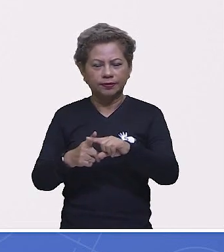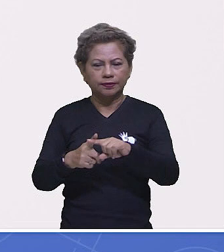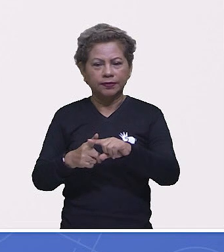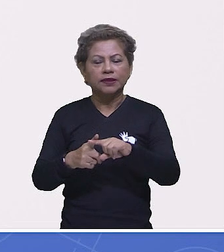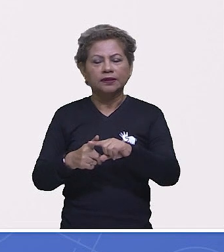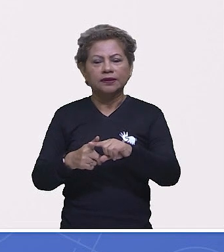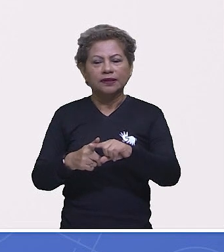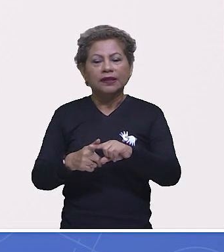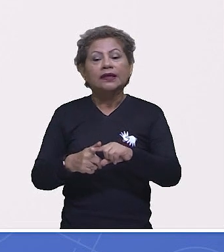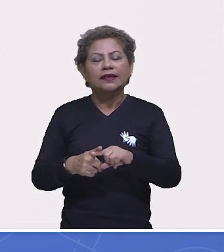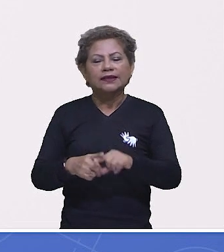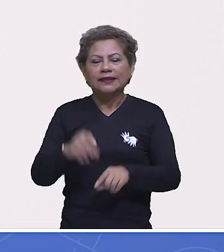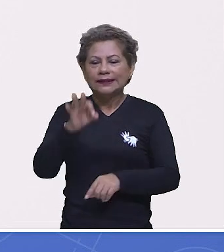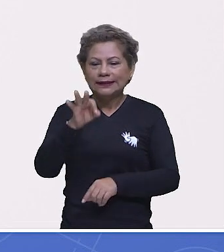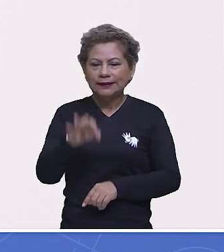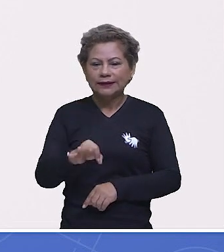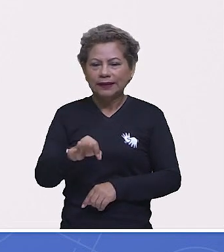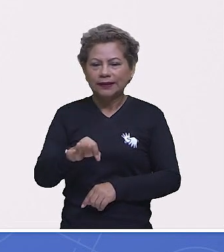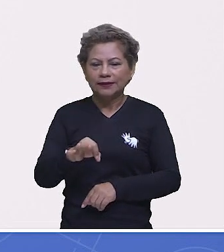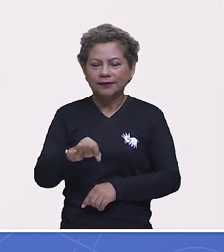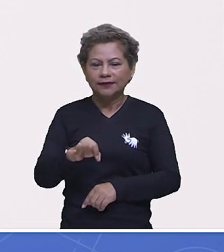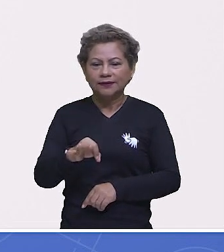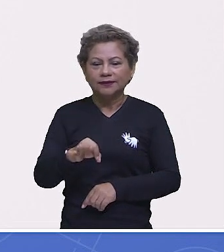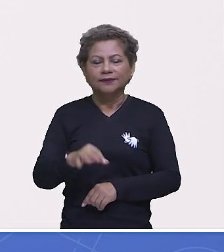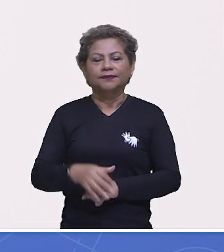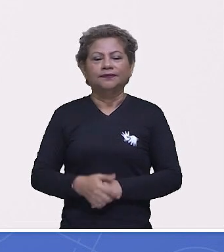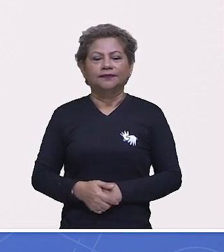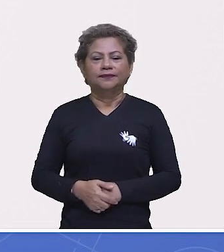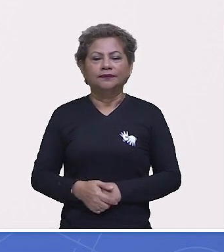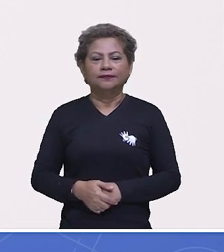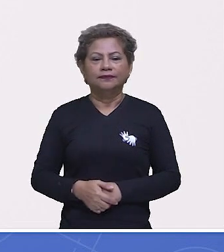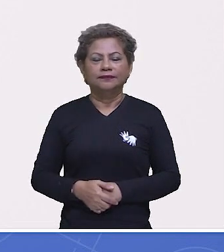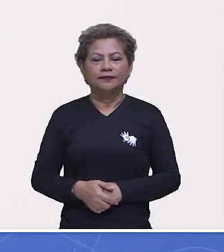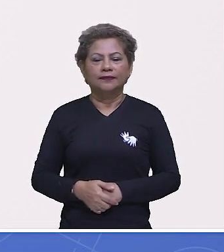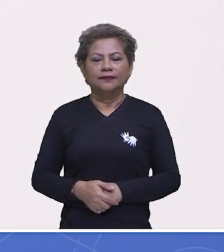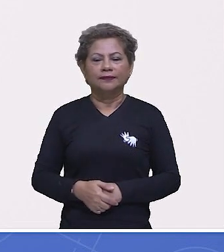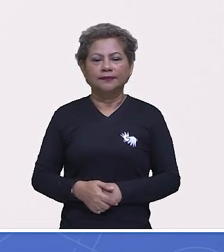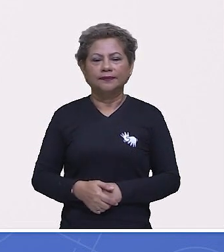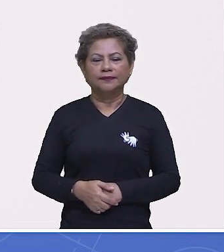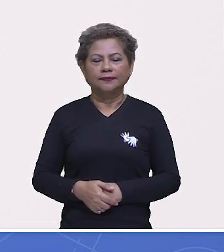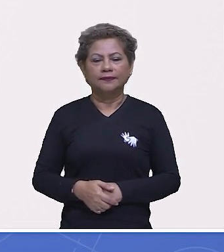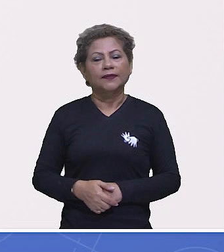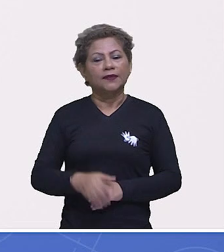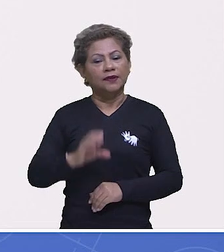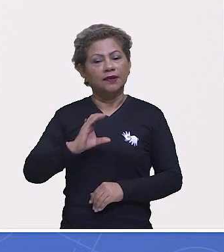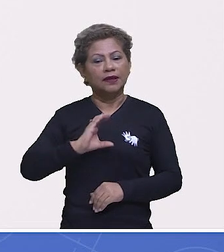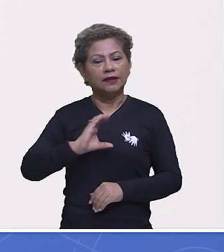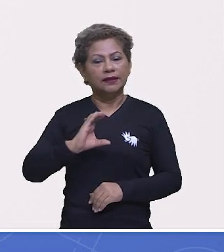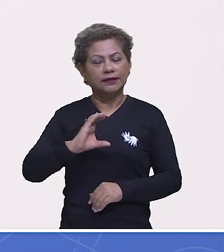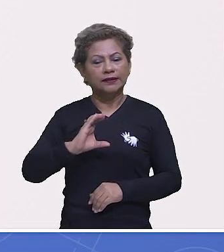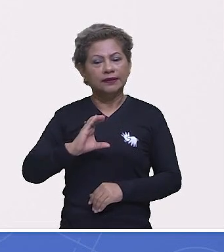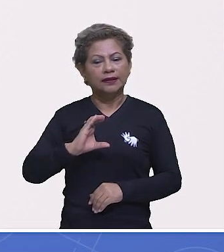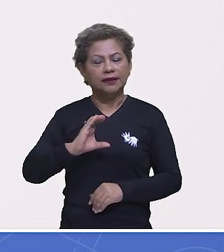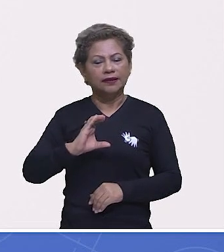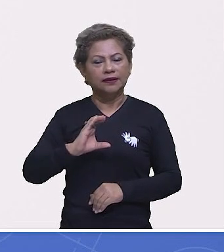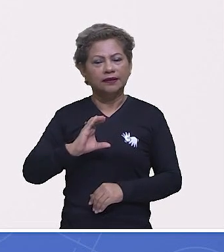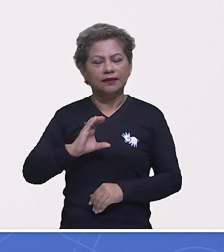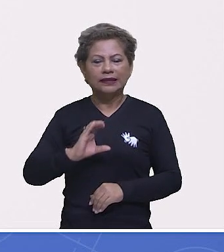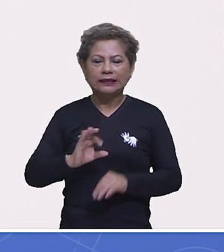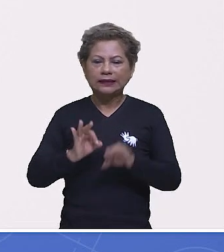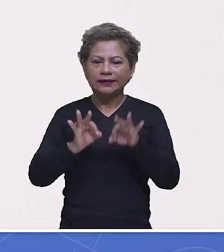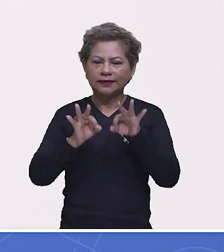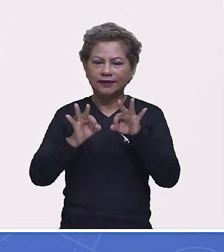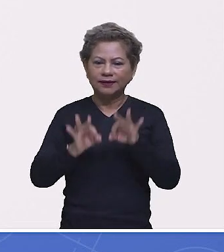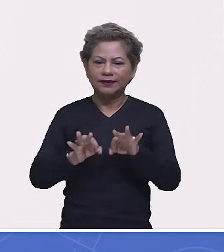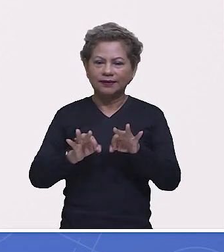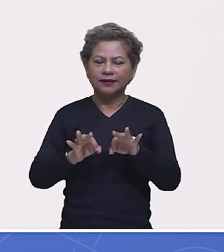alternativa 3 é a que estão corretas e, portanto, é a afirmativa C, né, que corresponde a essa